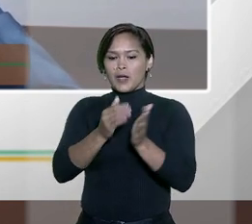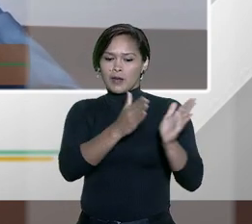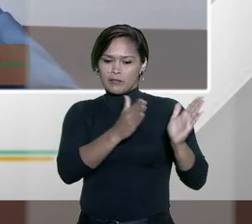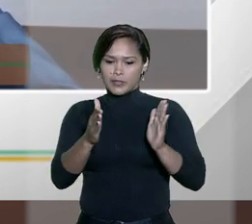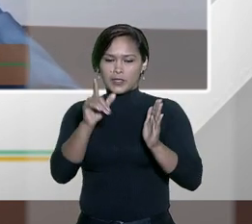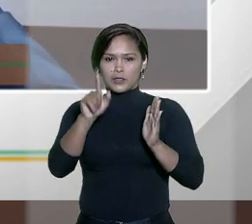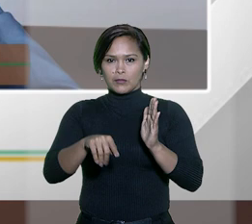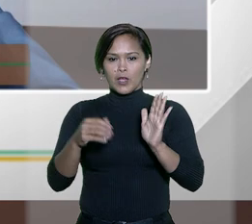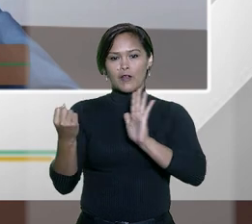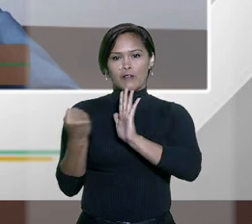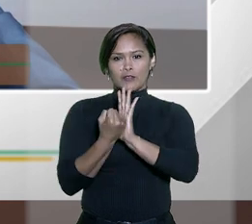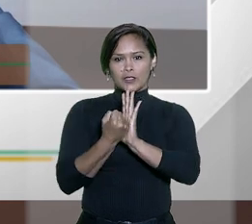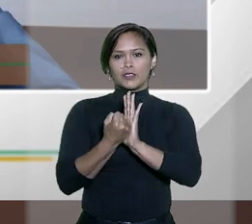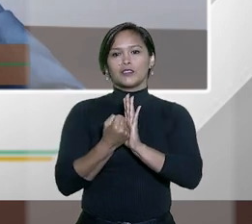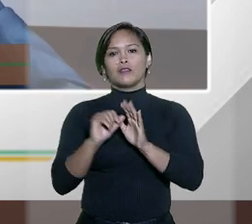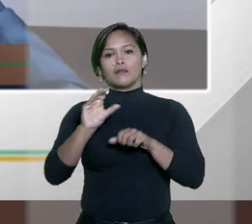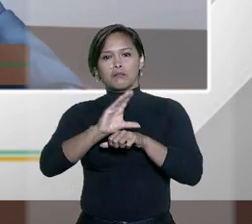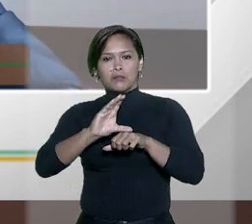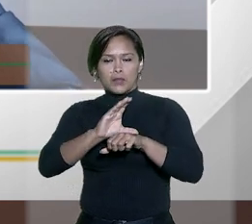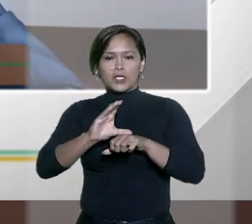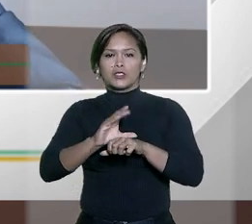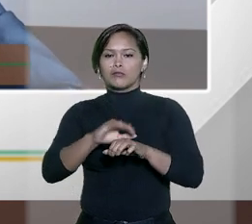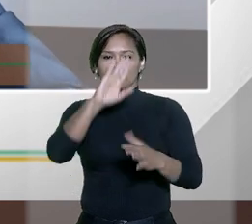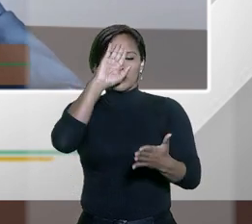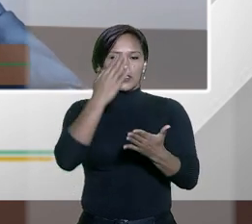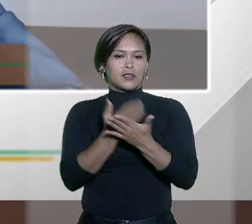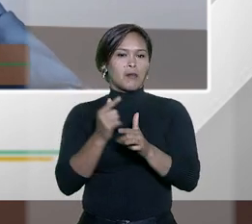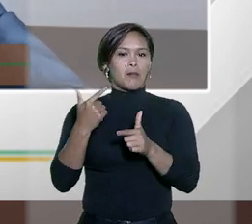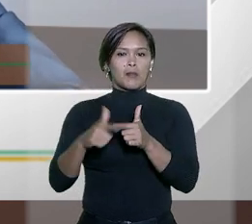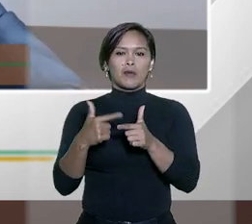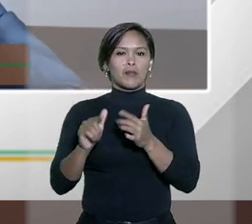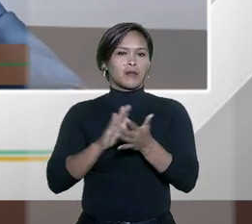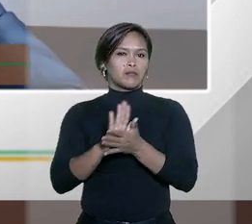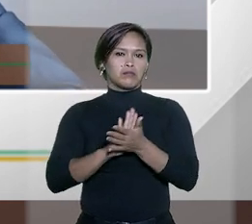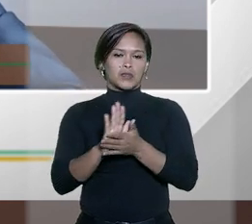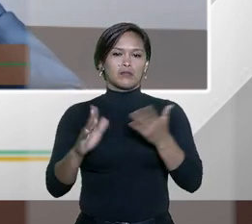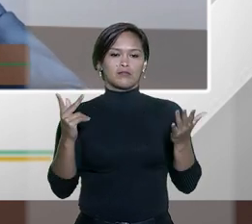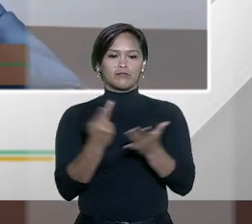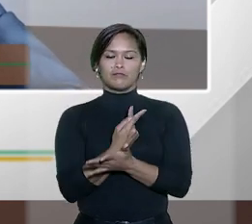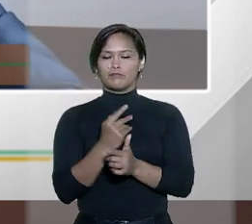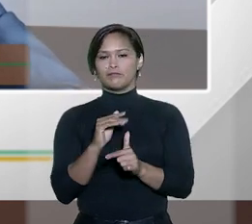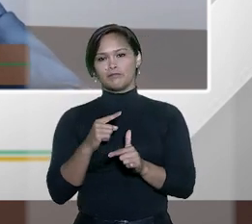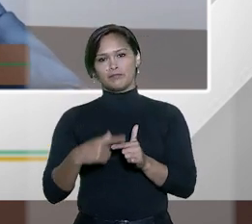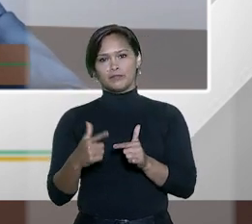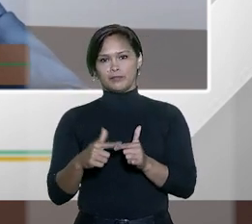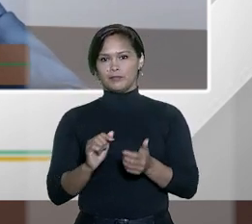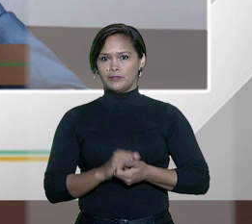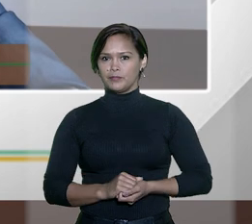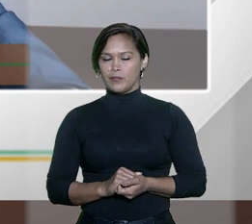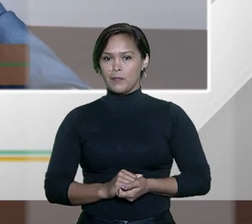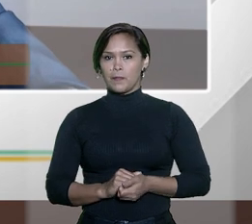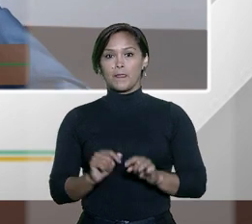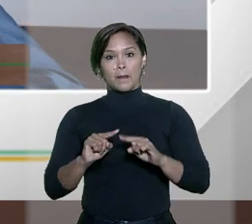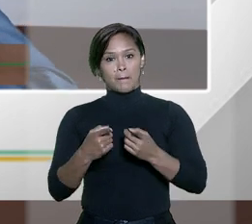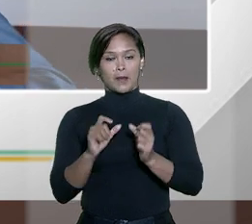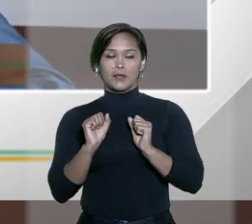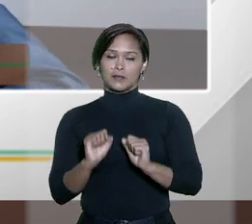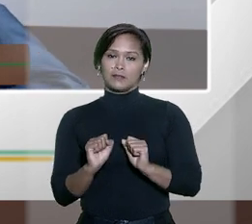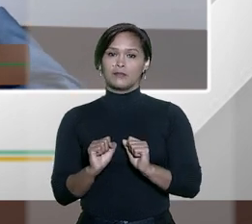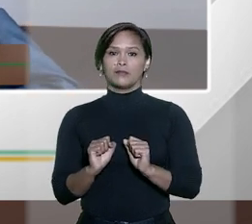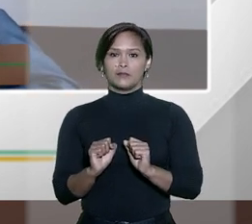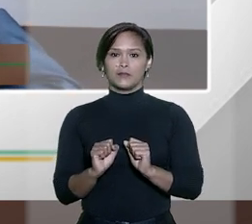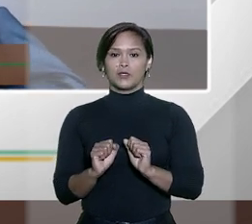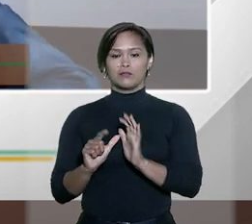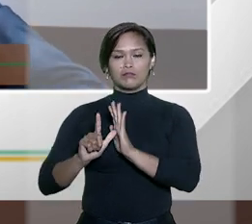do prazo fixado pela Constituição, creio que não haverá problemas, né? Creio que não haverá problemas. Mas talvez